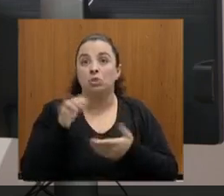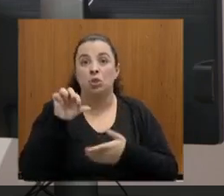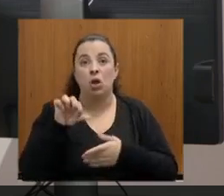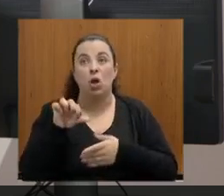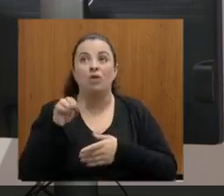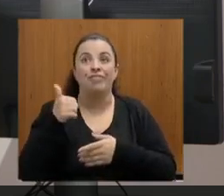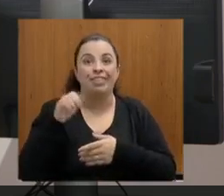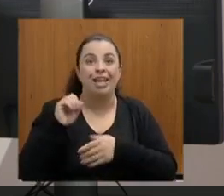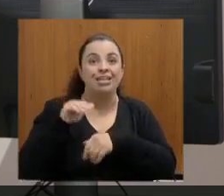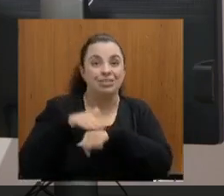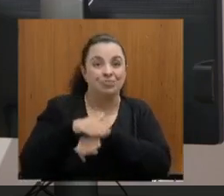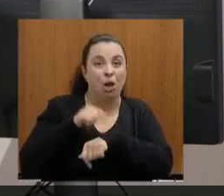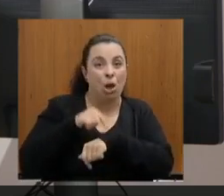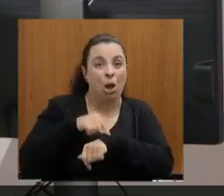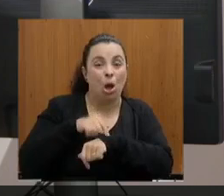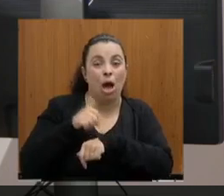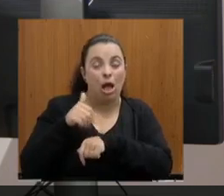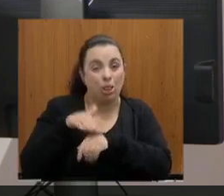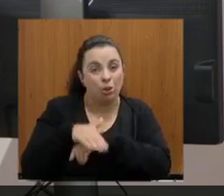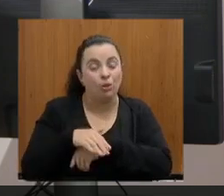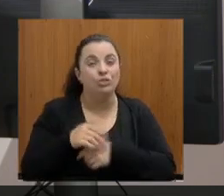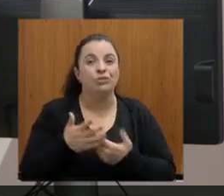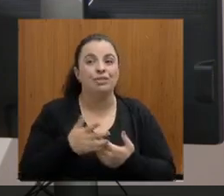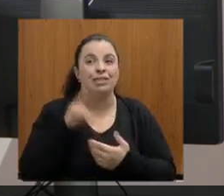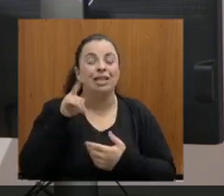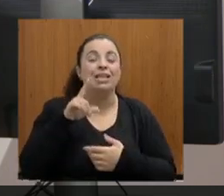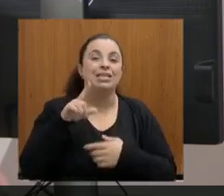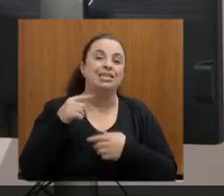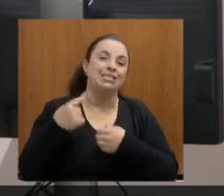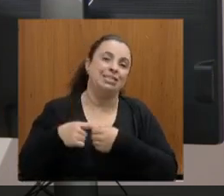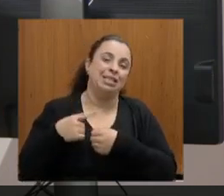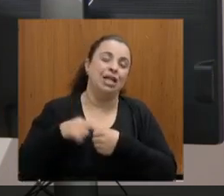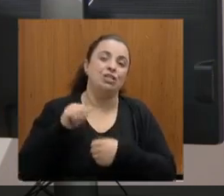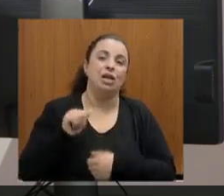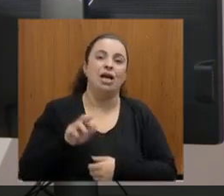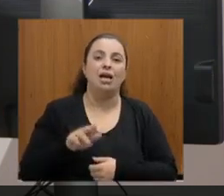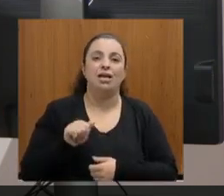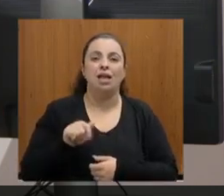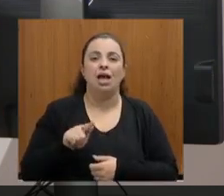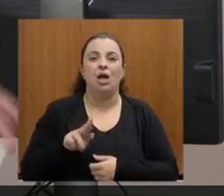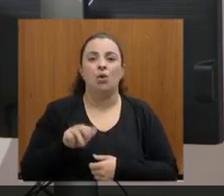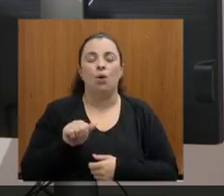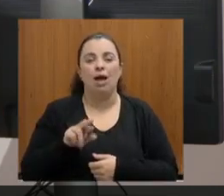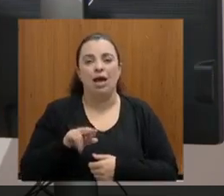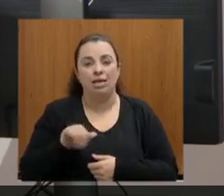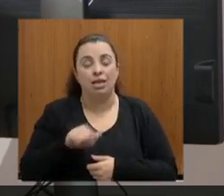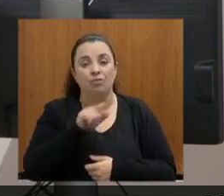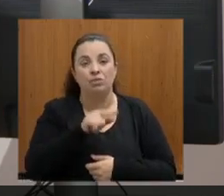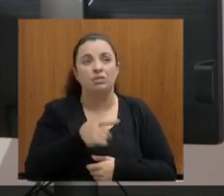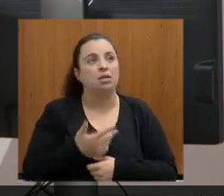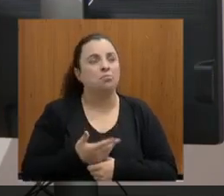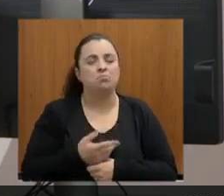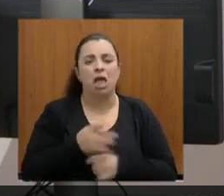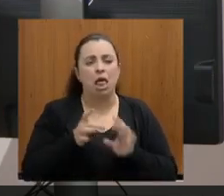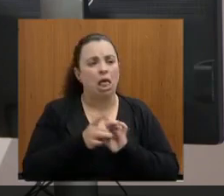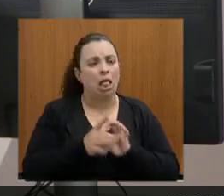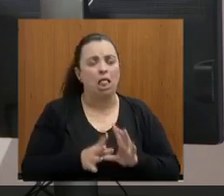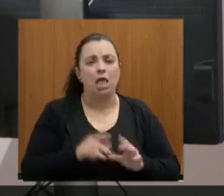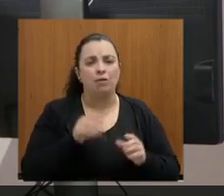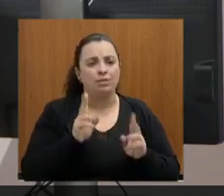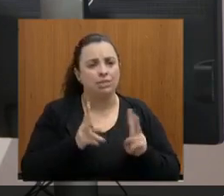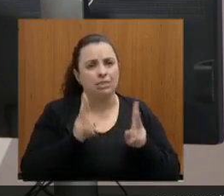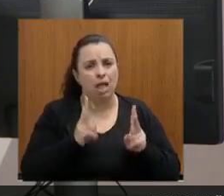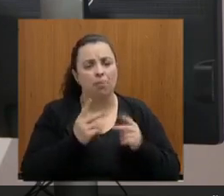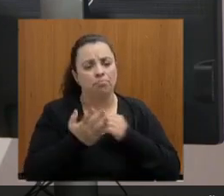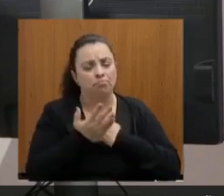Araguari é que o senhor forma dinâmica né Tem uns permitido às vezes adicionar a ligação prefeito já para resolver uma de forma